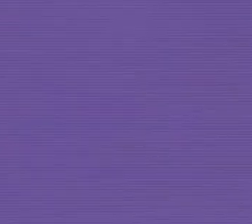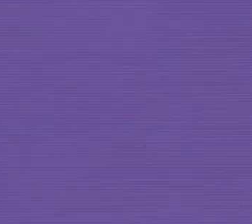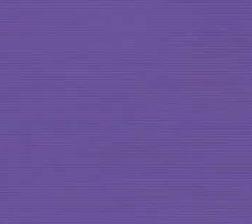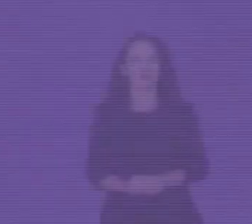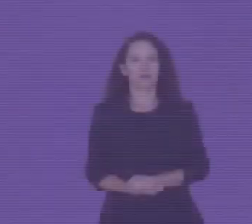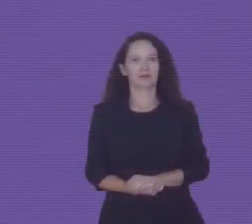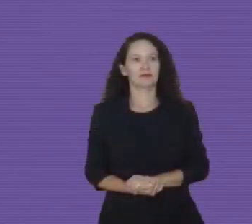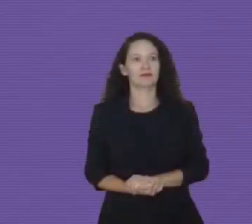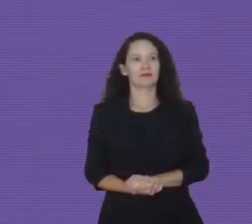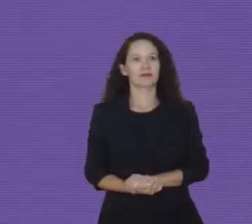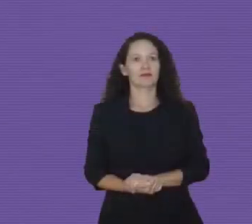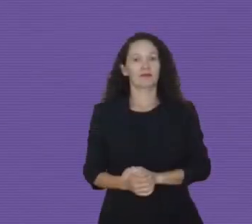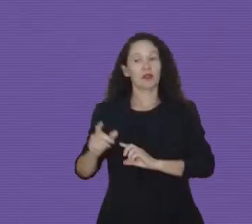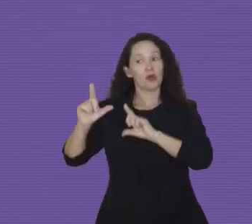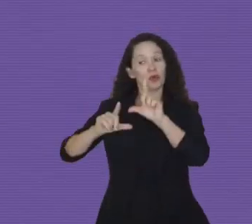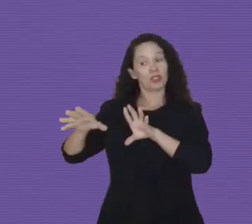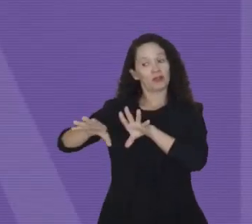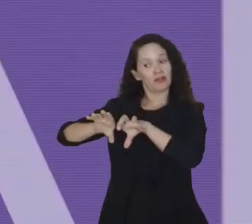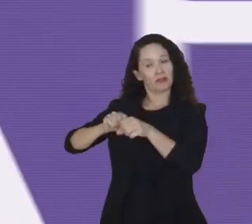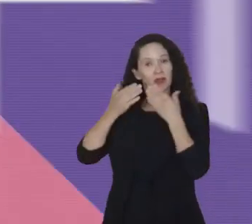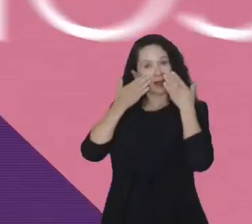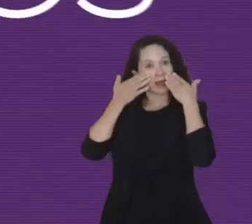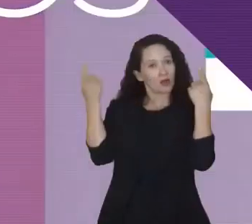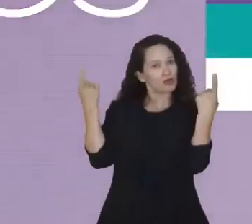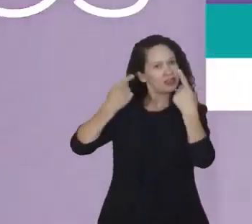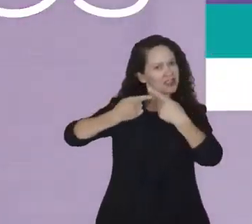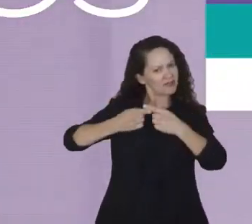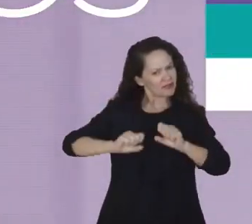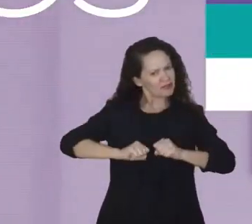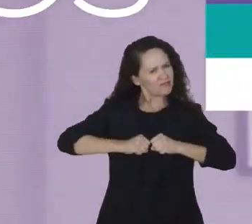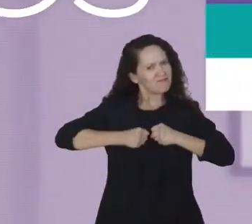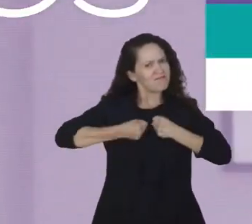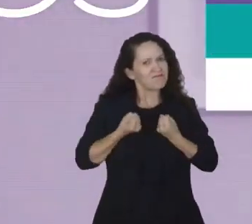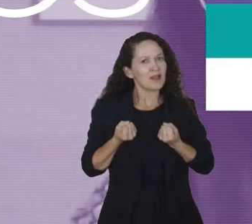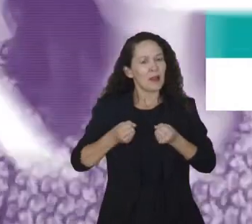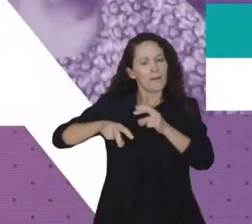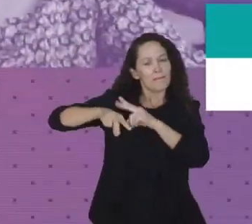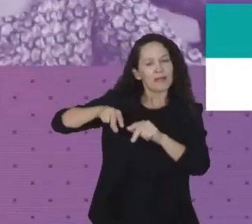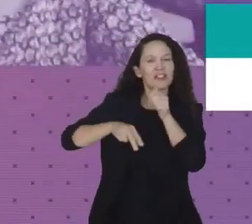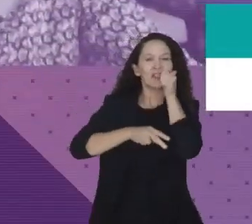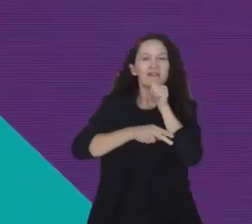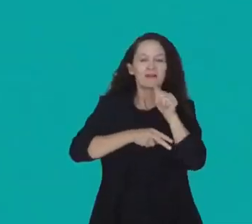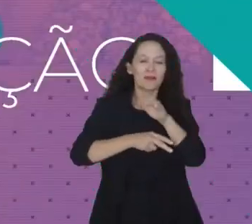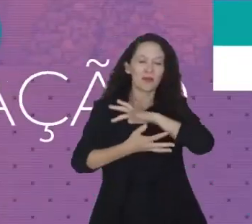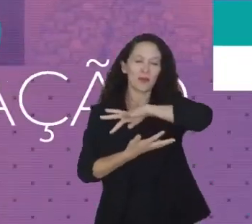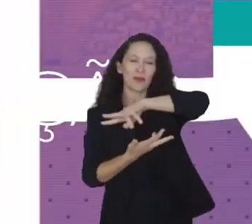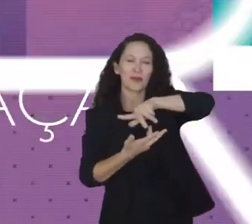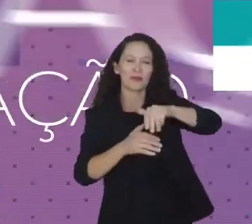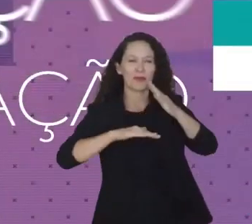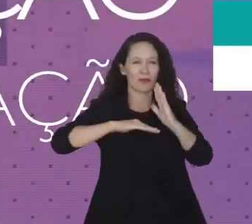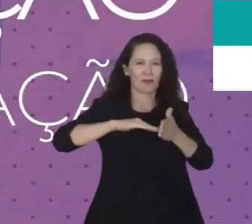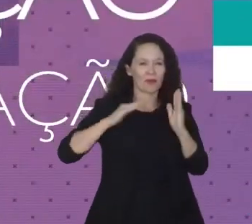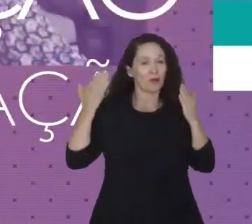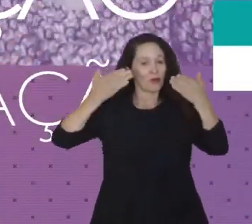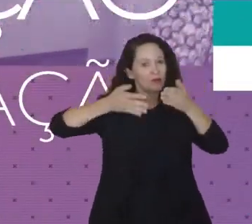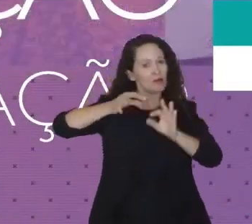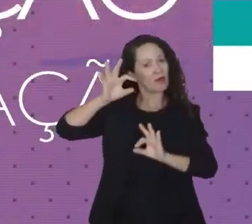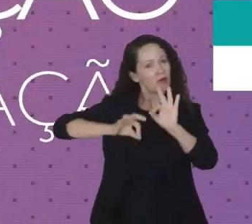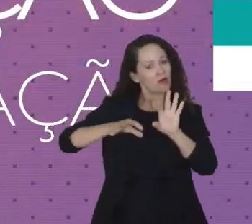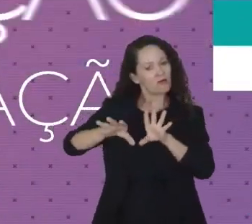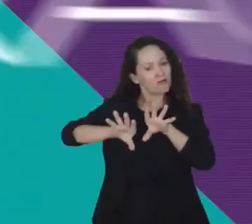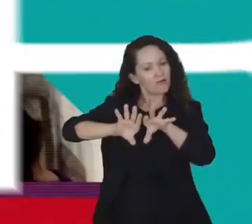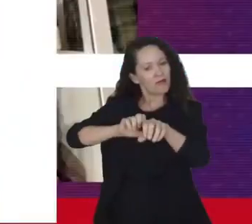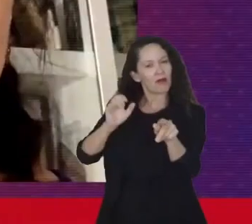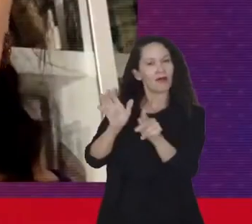O TV Elas por Elas Formação coloca em pauta os desafios enfrentados pelo gênero feminino no mundo contemporâneo, com foco na preparação e formação